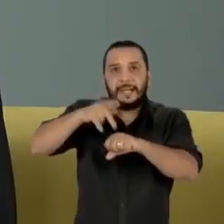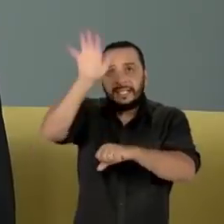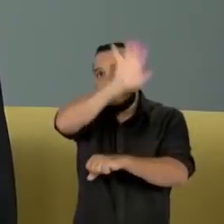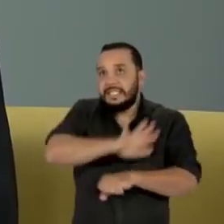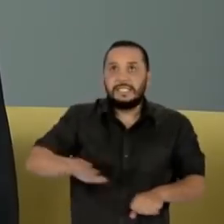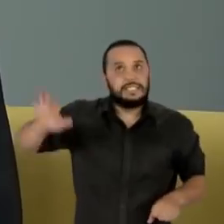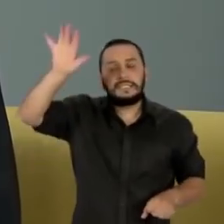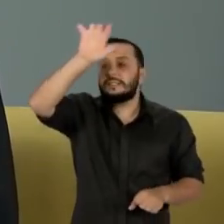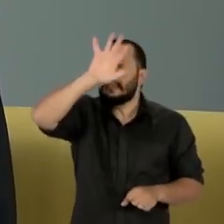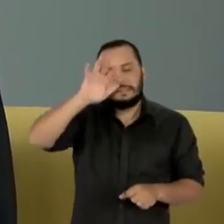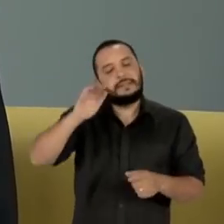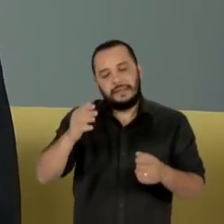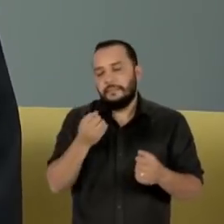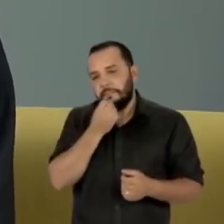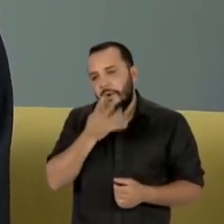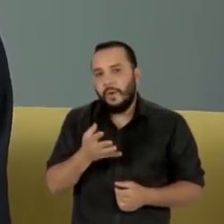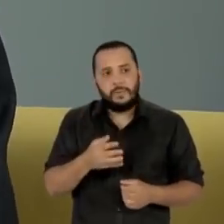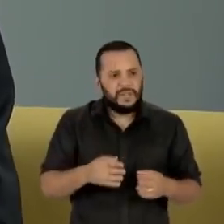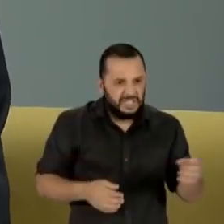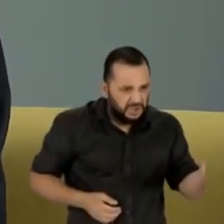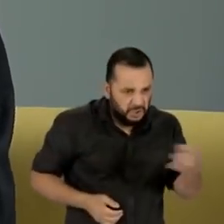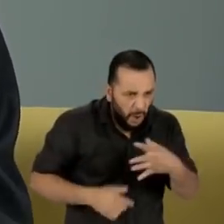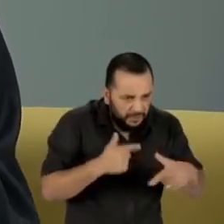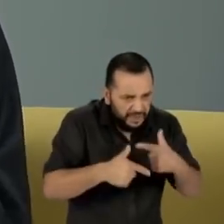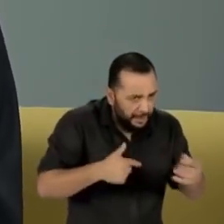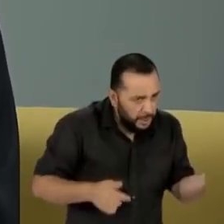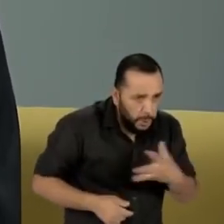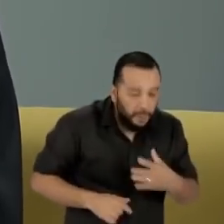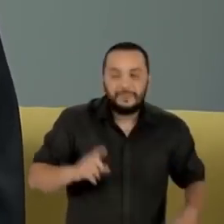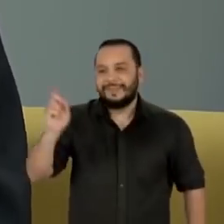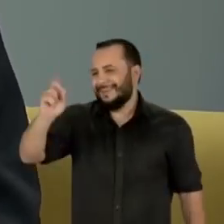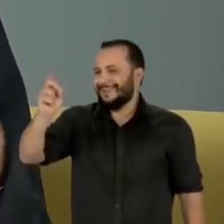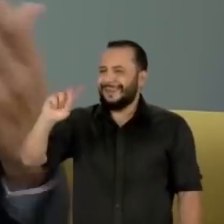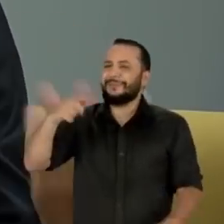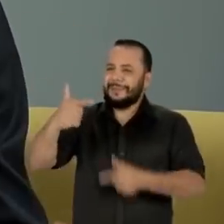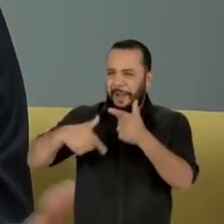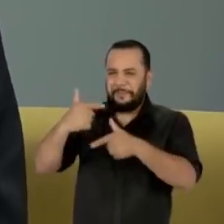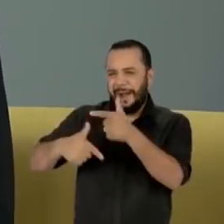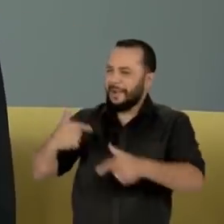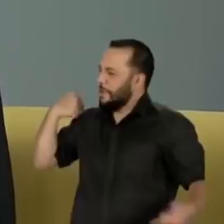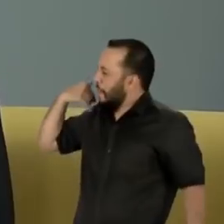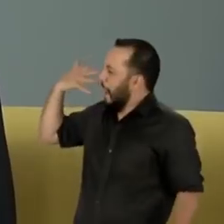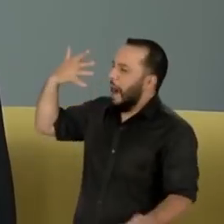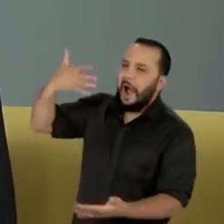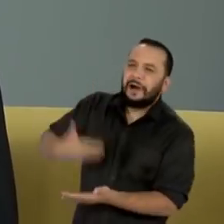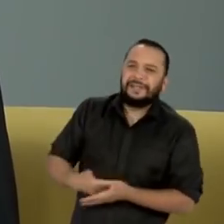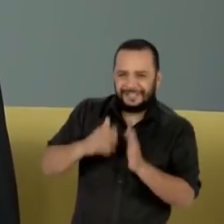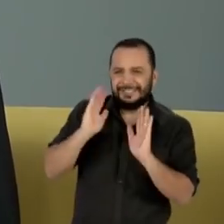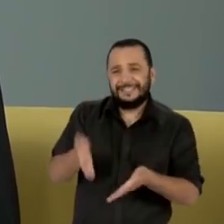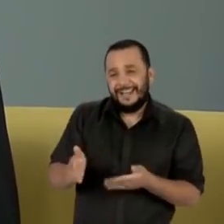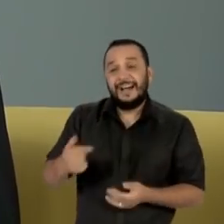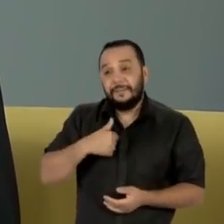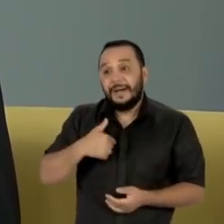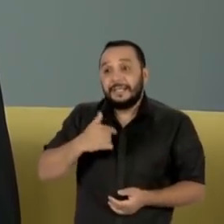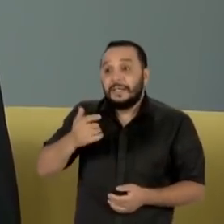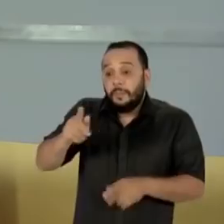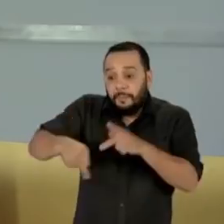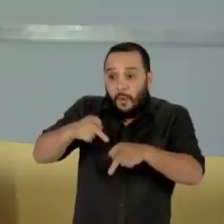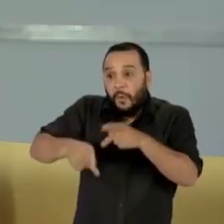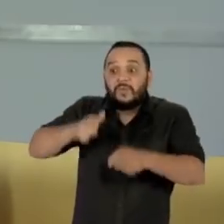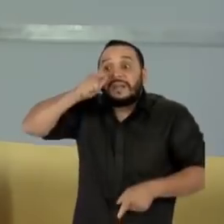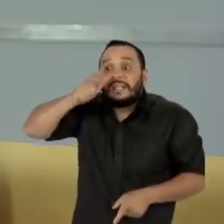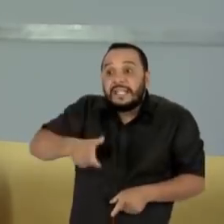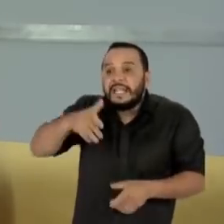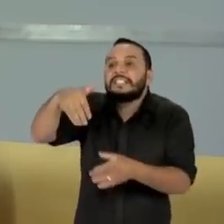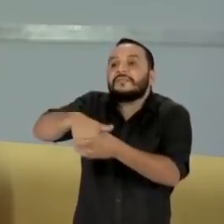nova né tá começando a pegar ou não funciona o código o interesse da população pela eleição de conselheiro tutelar e a gente viu